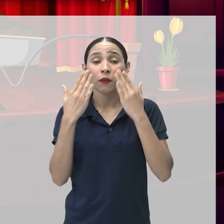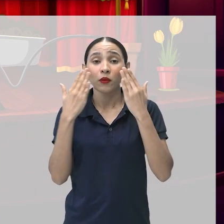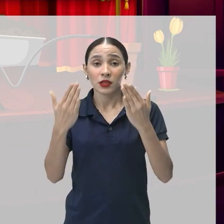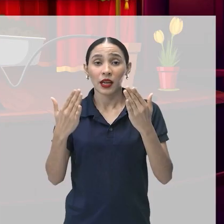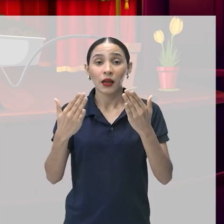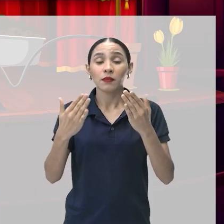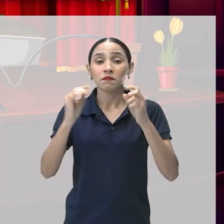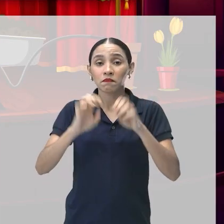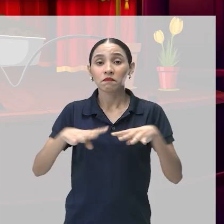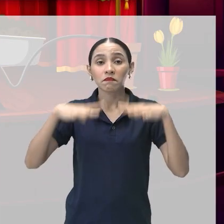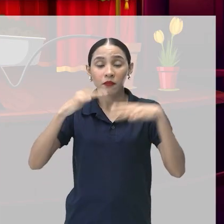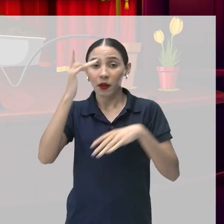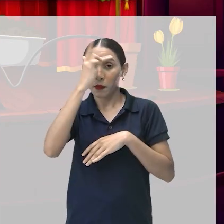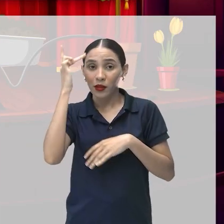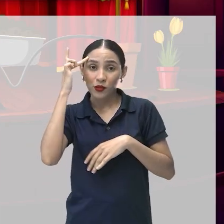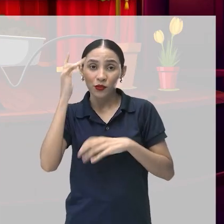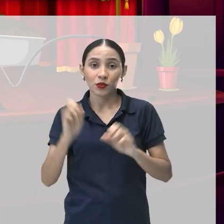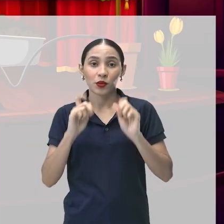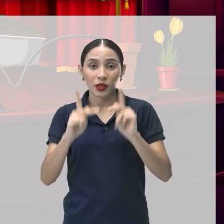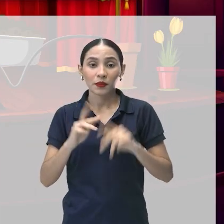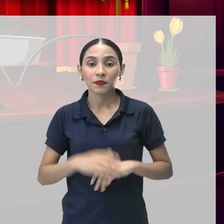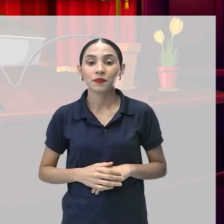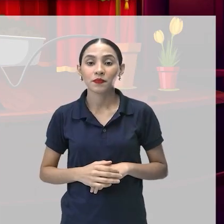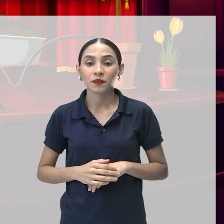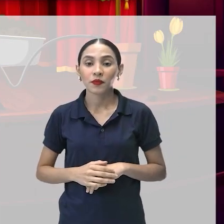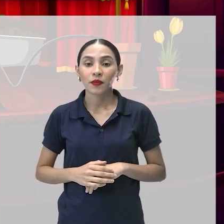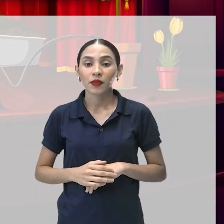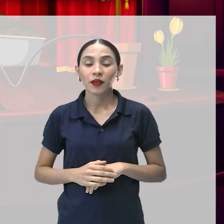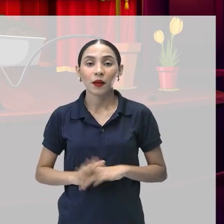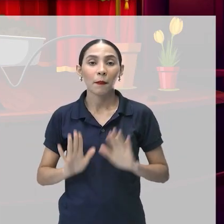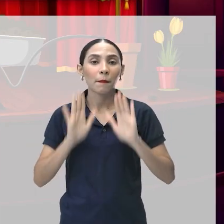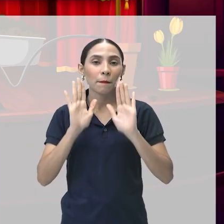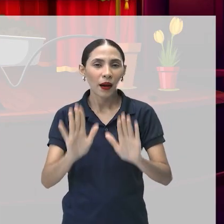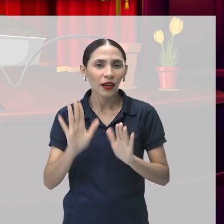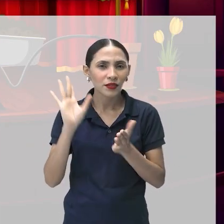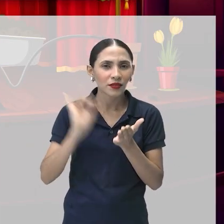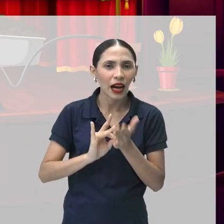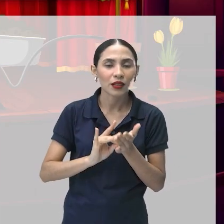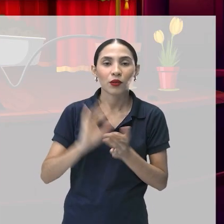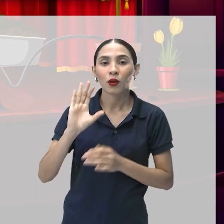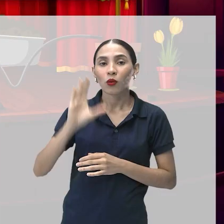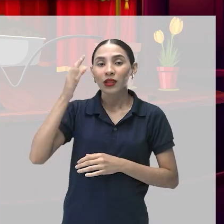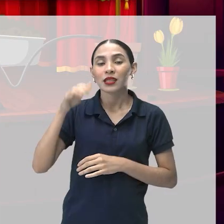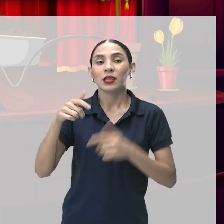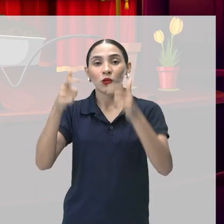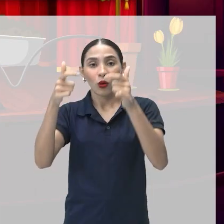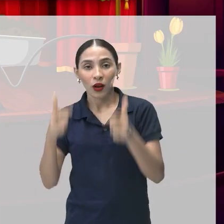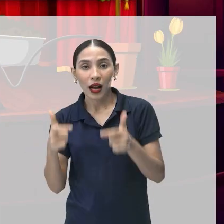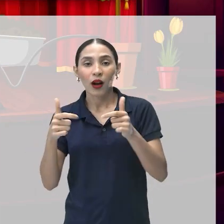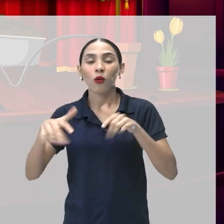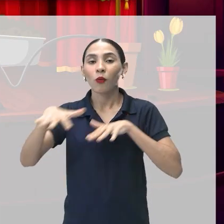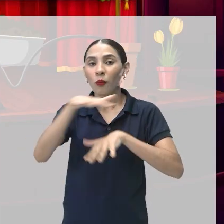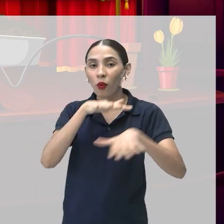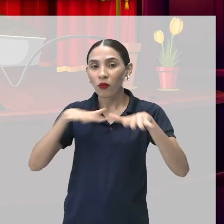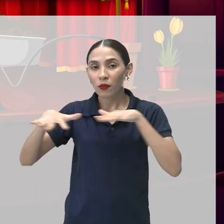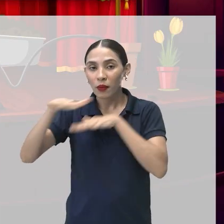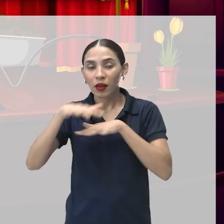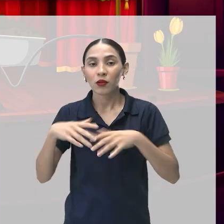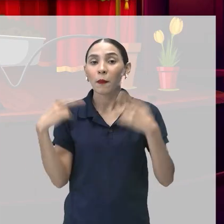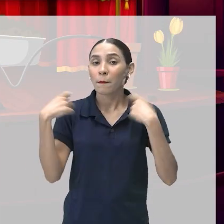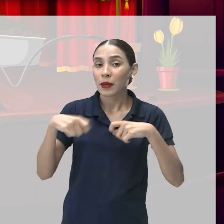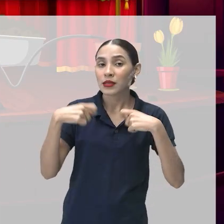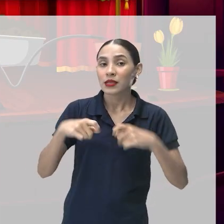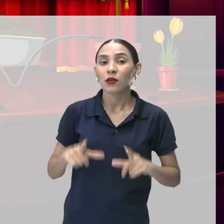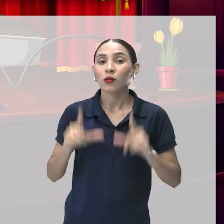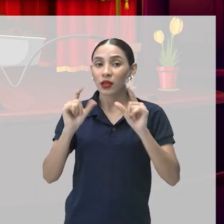demonstrar para o público, certo? E aí, mas para que isso aconteça, o cenário, os movimentos e etc., nós